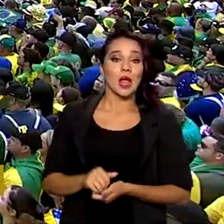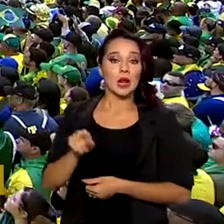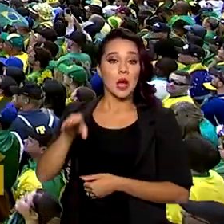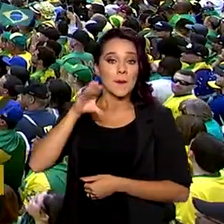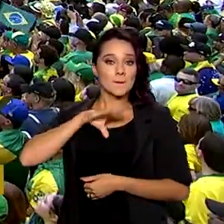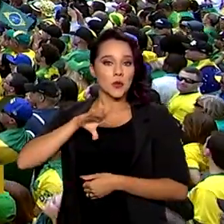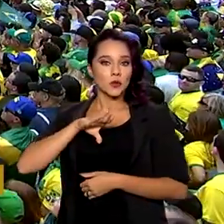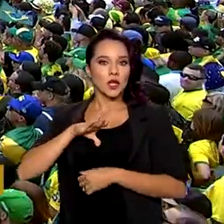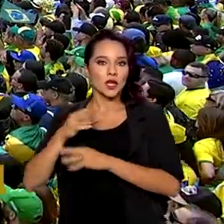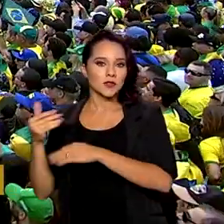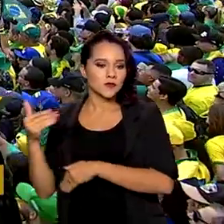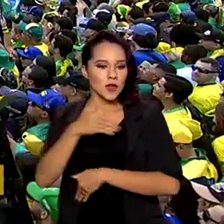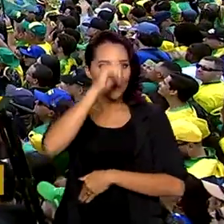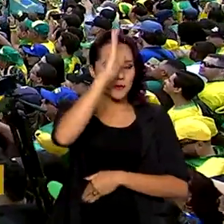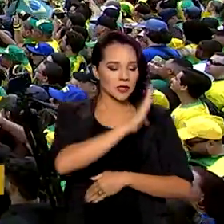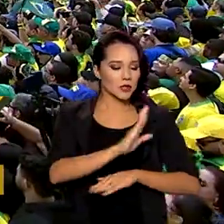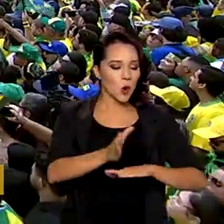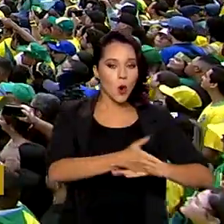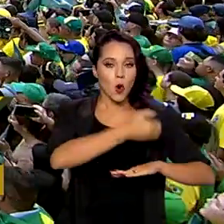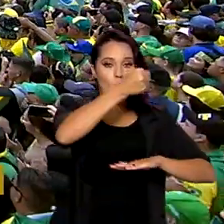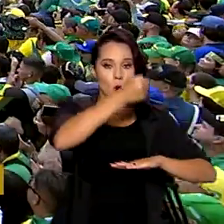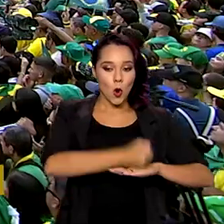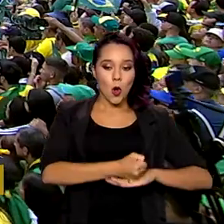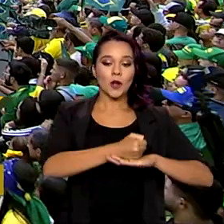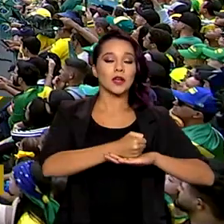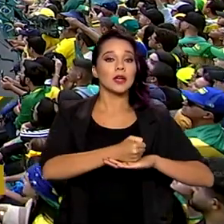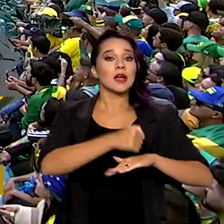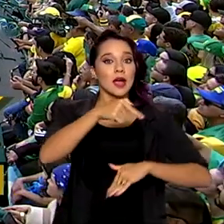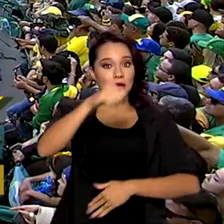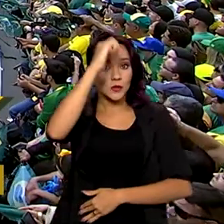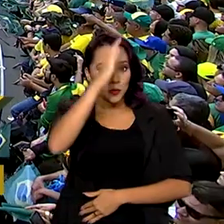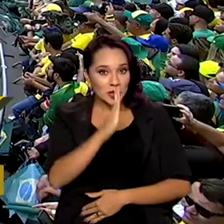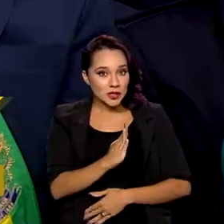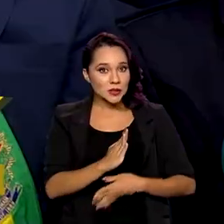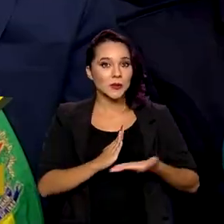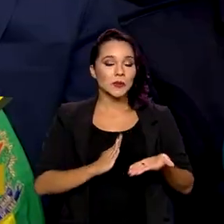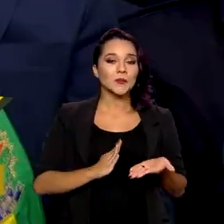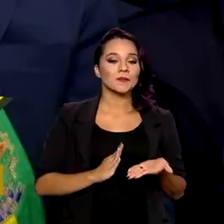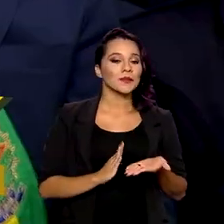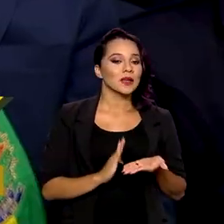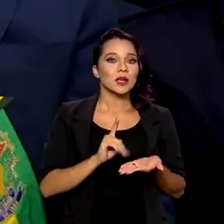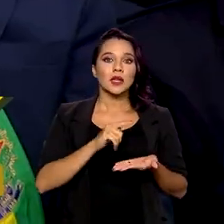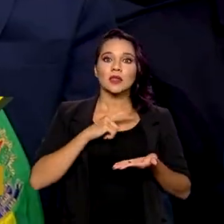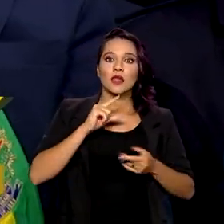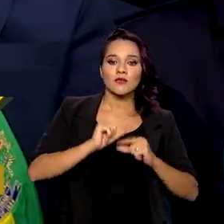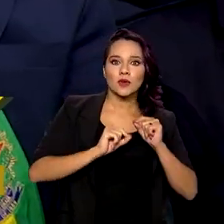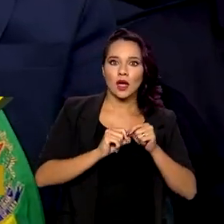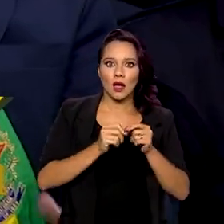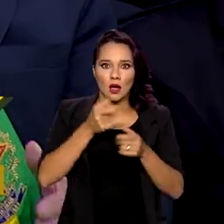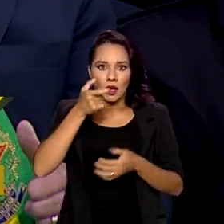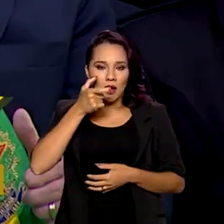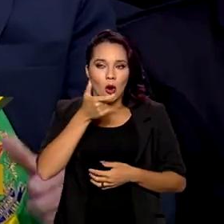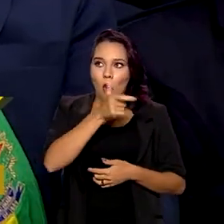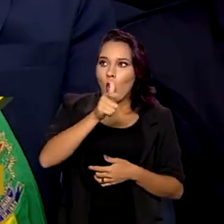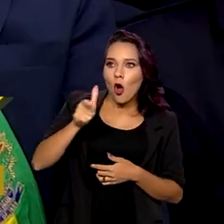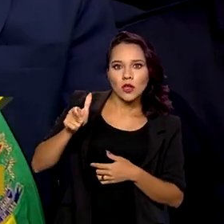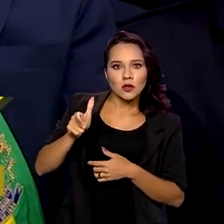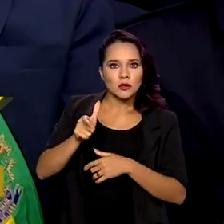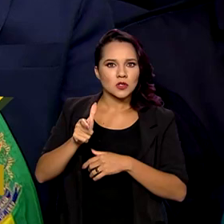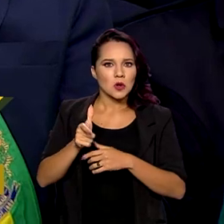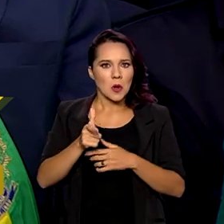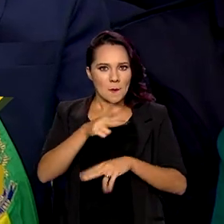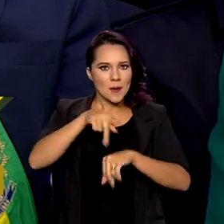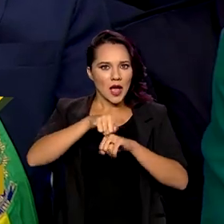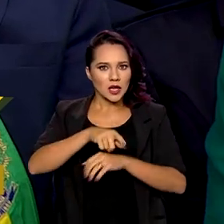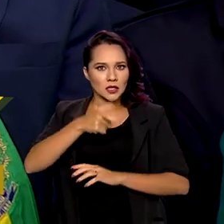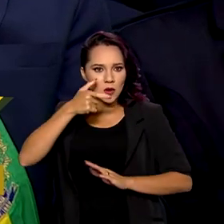portugueses colonizaram aqui o nosso enorme território brasileiro, né, o que gerou a cobiça entre as outras grandes